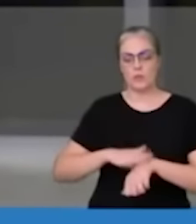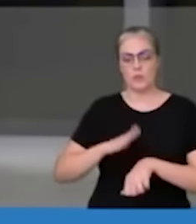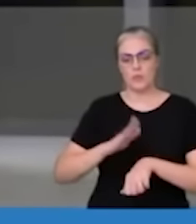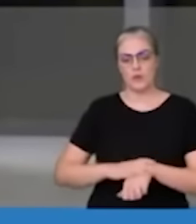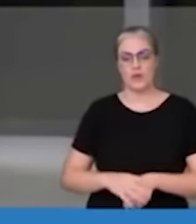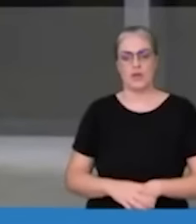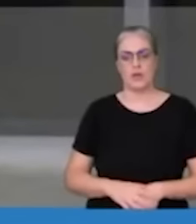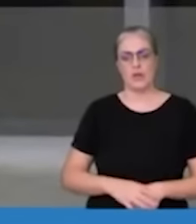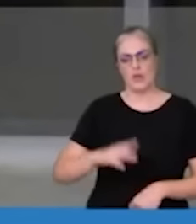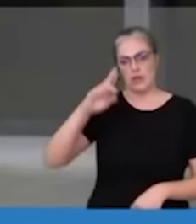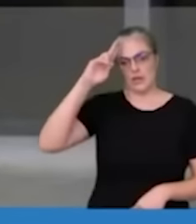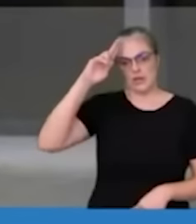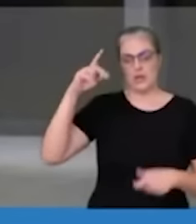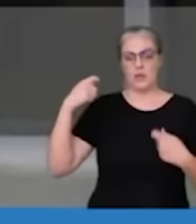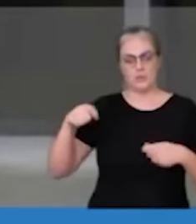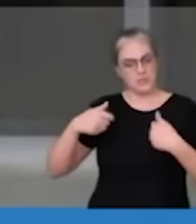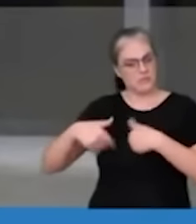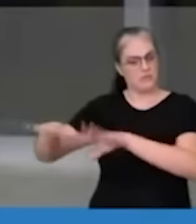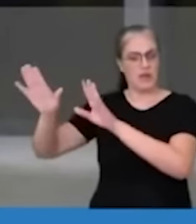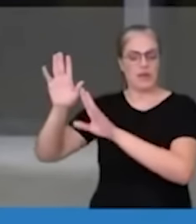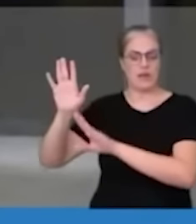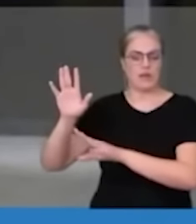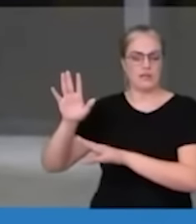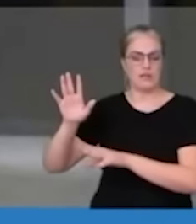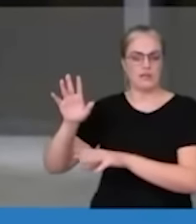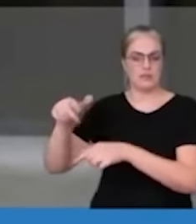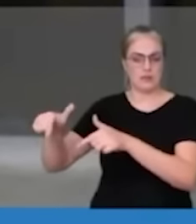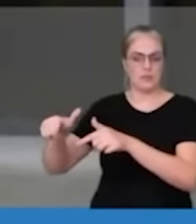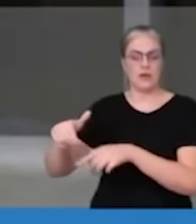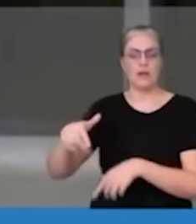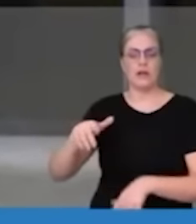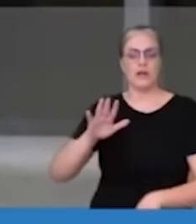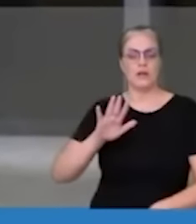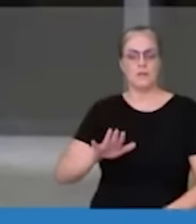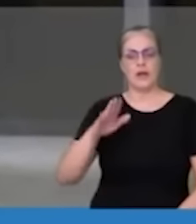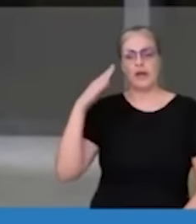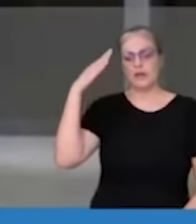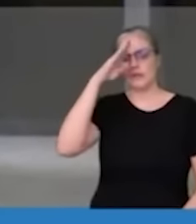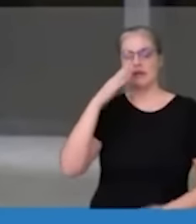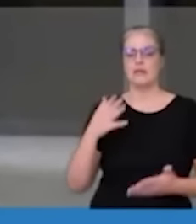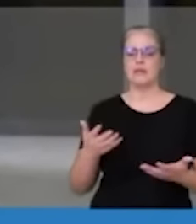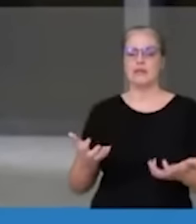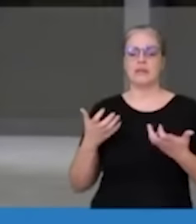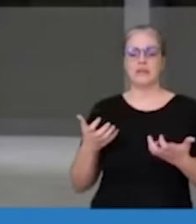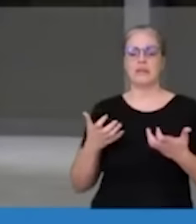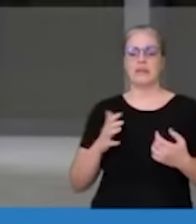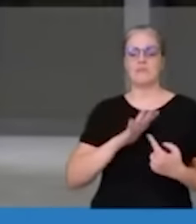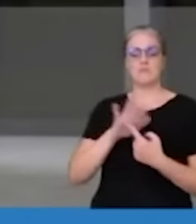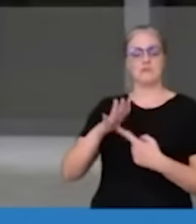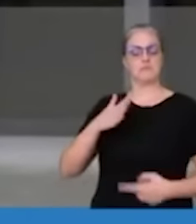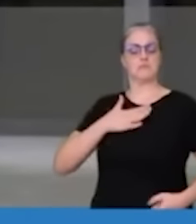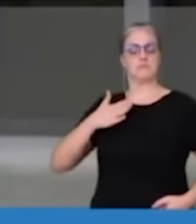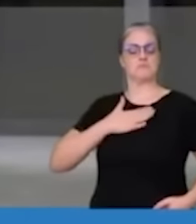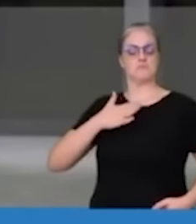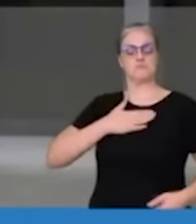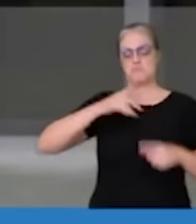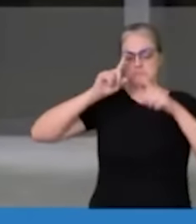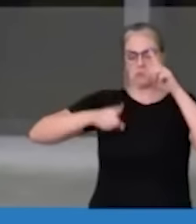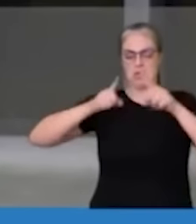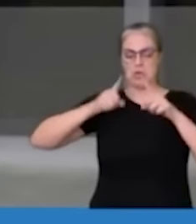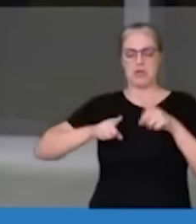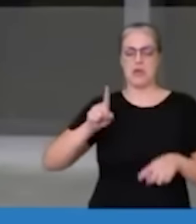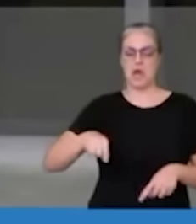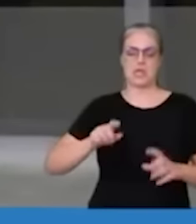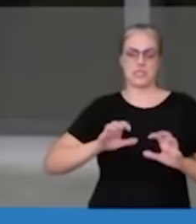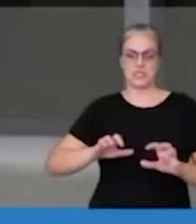Lugar de militar é no quartel. O Bolsonaro sempre quis dizer que as Forças Armadas eram dele. Dele. Esse sujeito